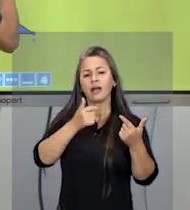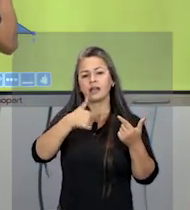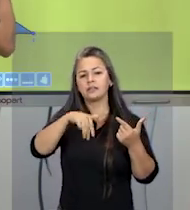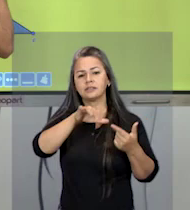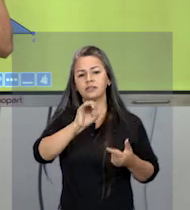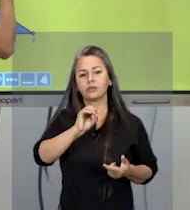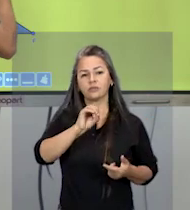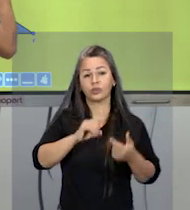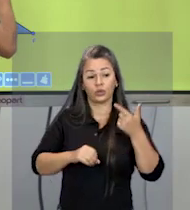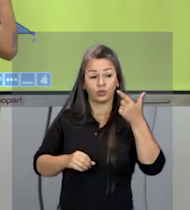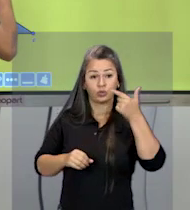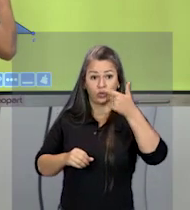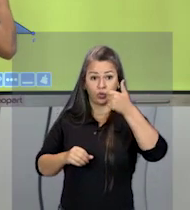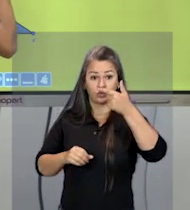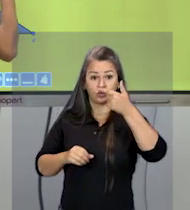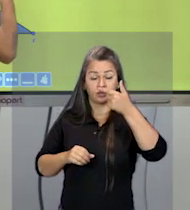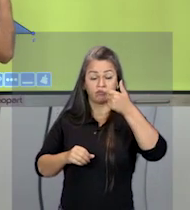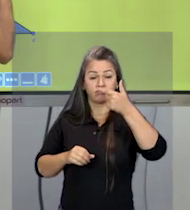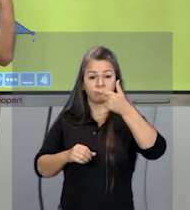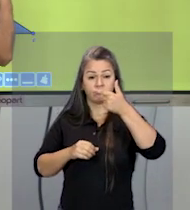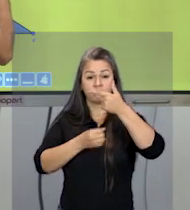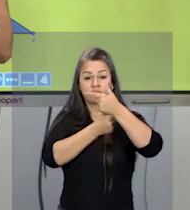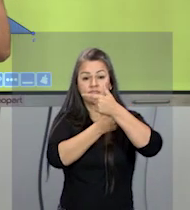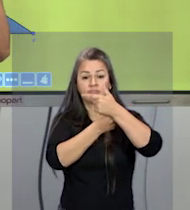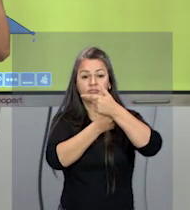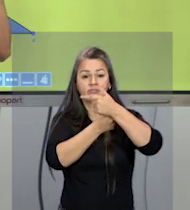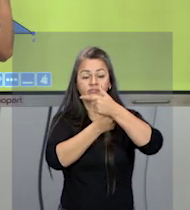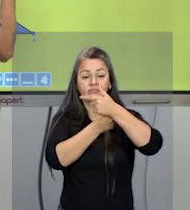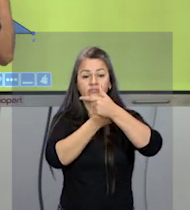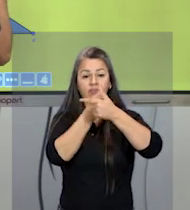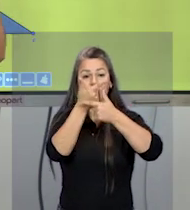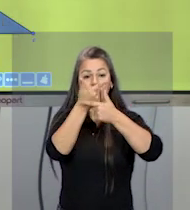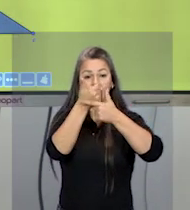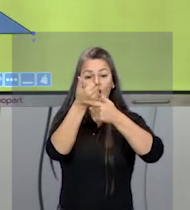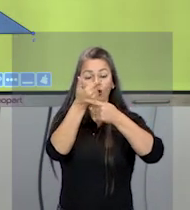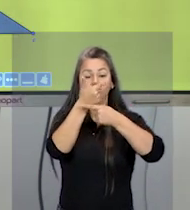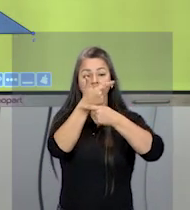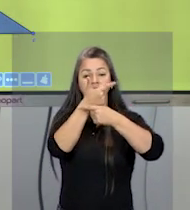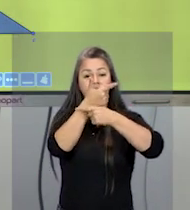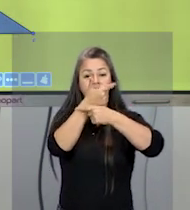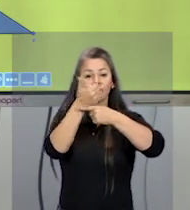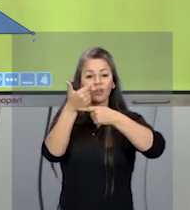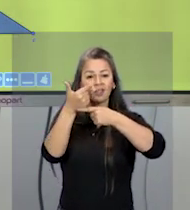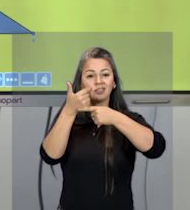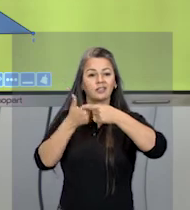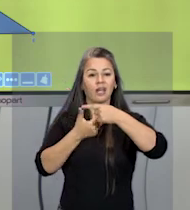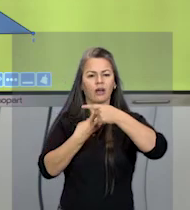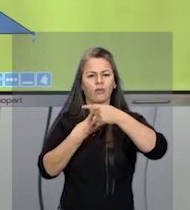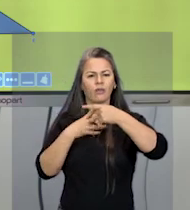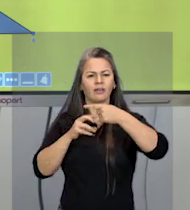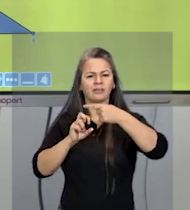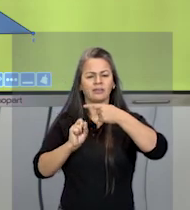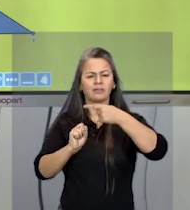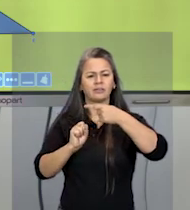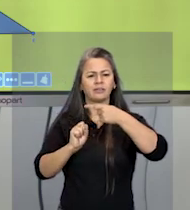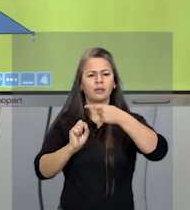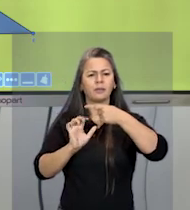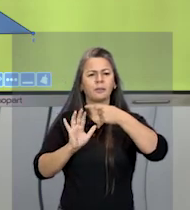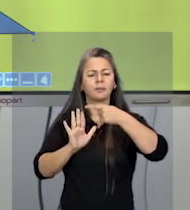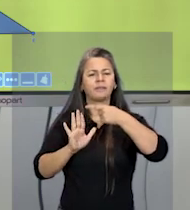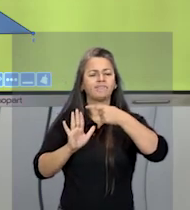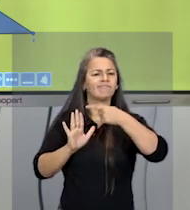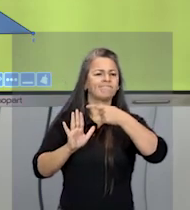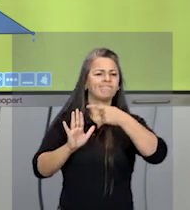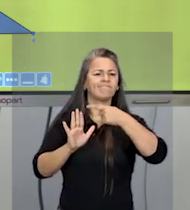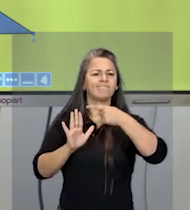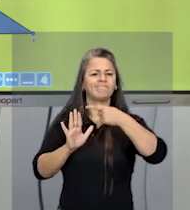é 12 sobre 48. Só que da forma que está aqui fica um pouquinho difícil a gente analisar, porque ela não